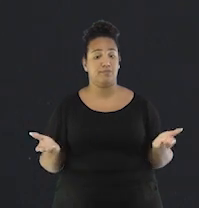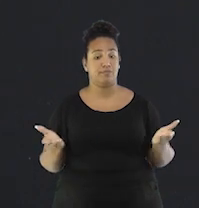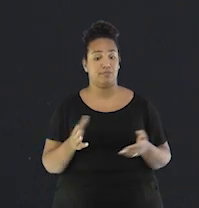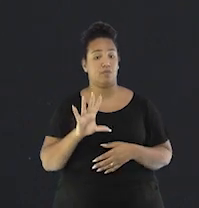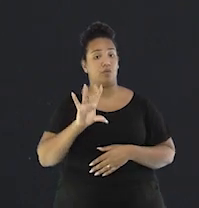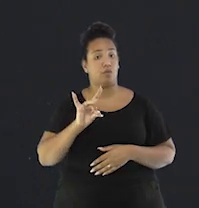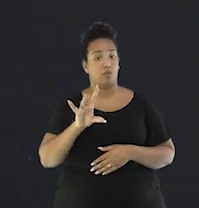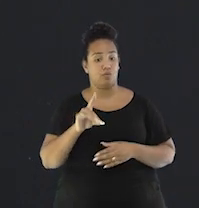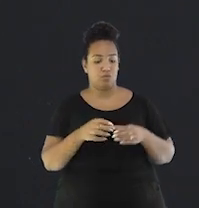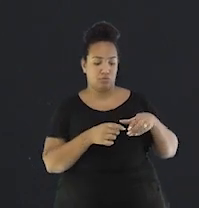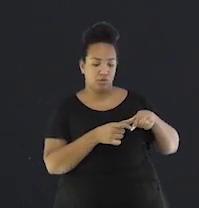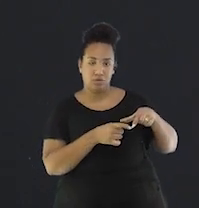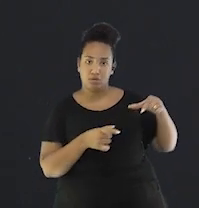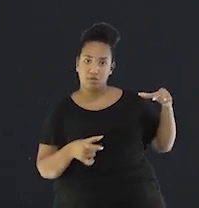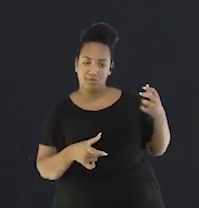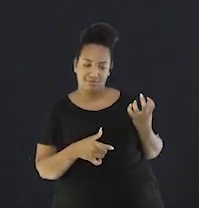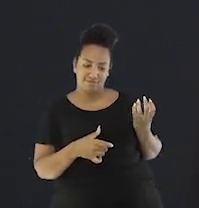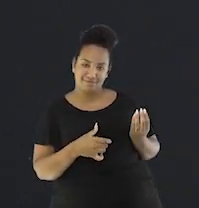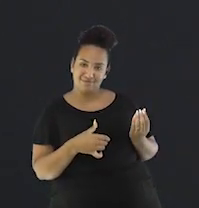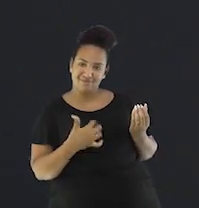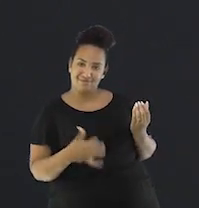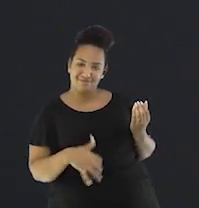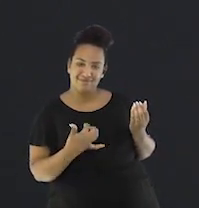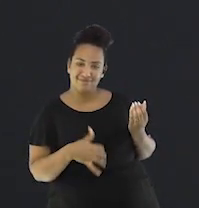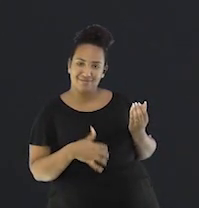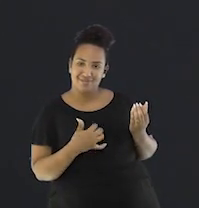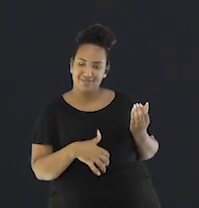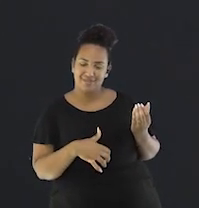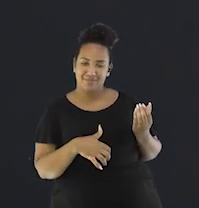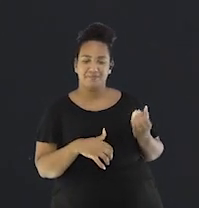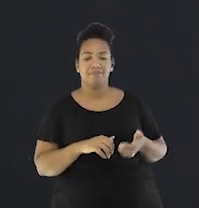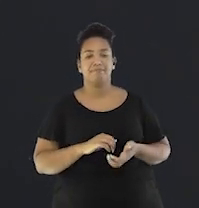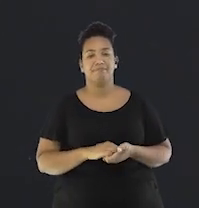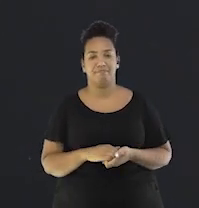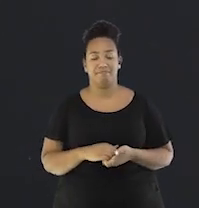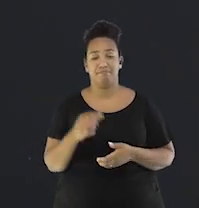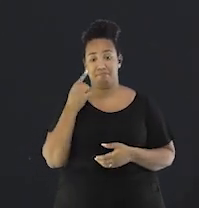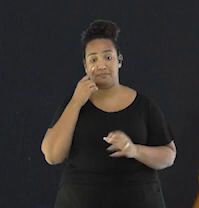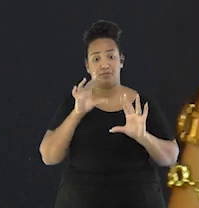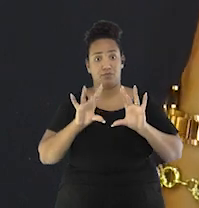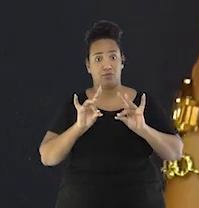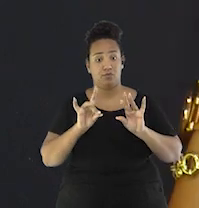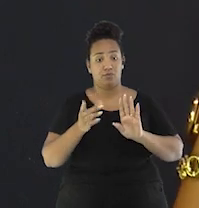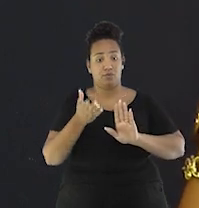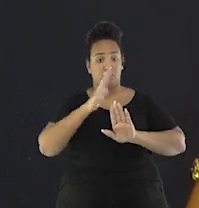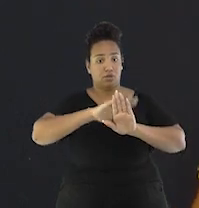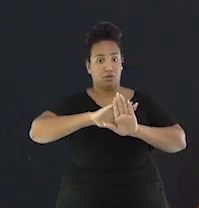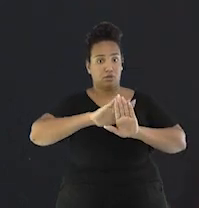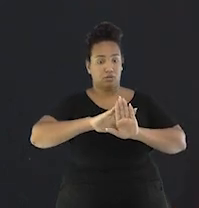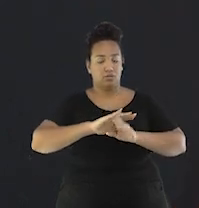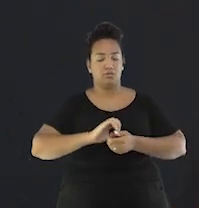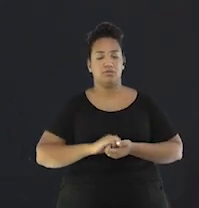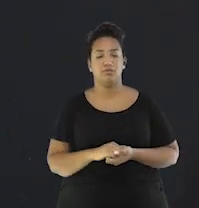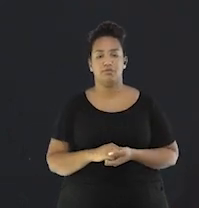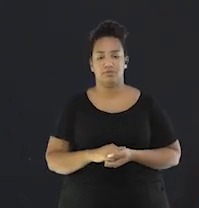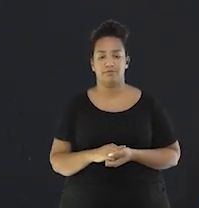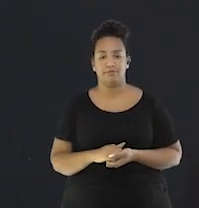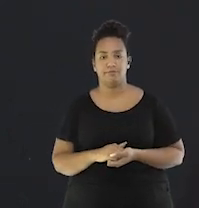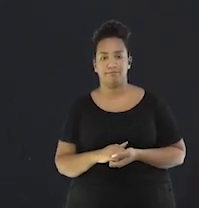E agora vamos colar o braço do ukulele. Um pouco mais de cola aqui na parte de